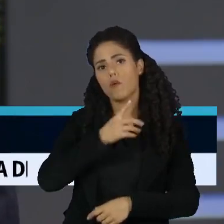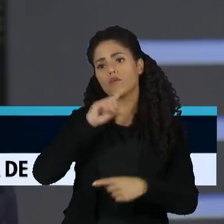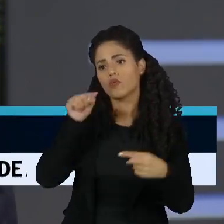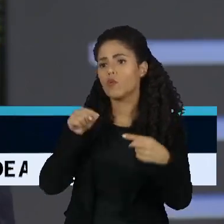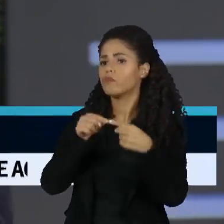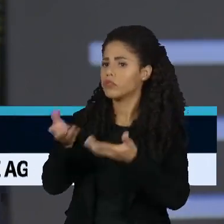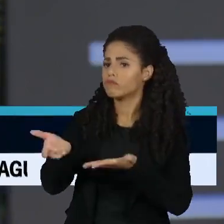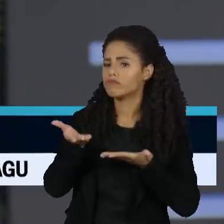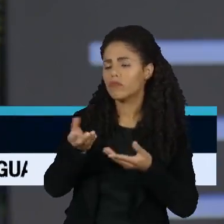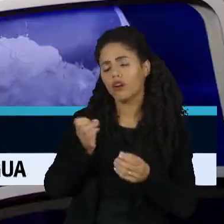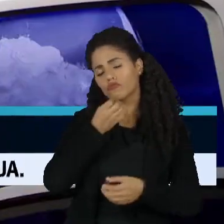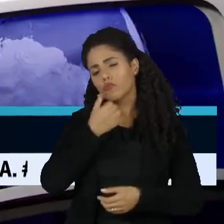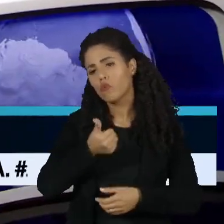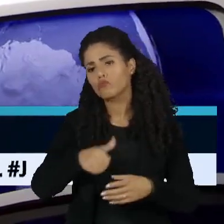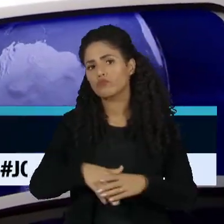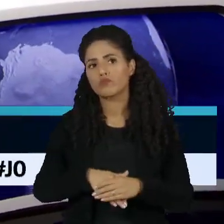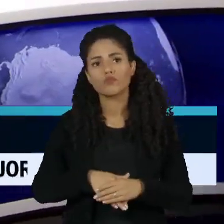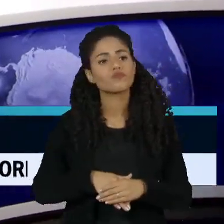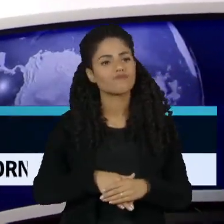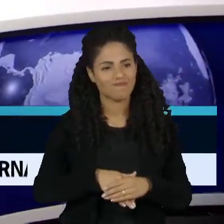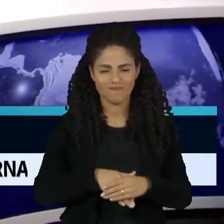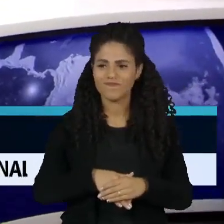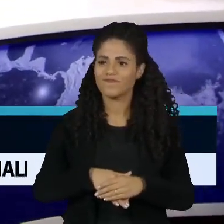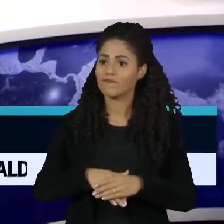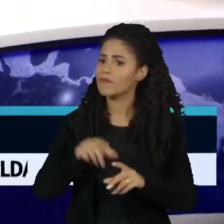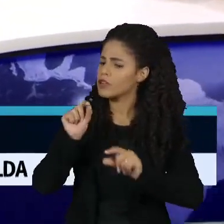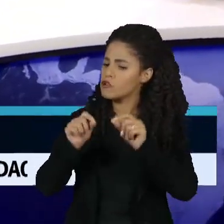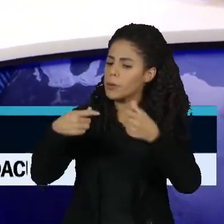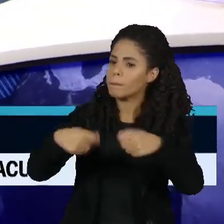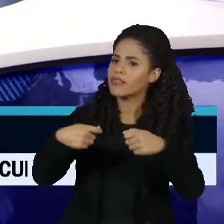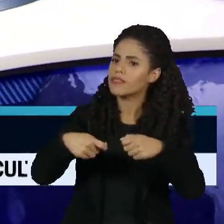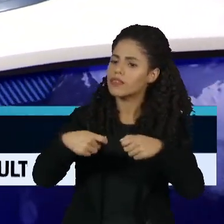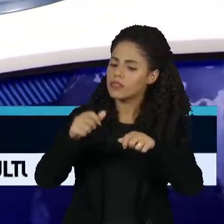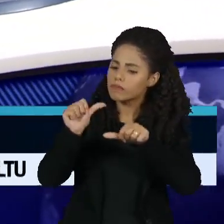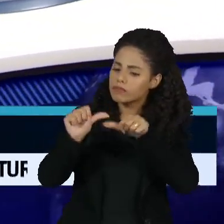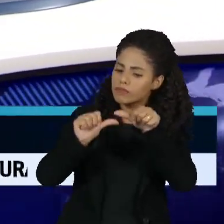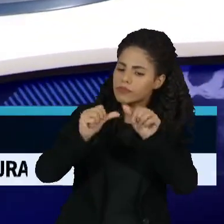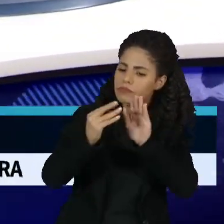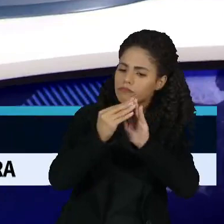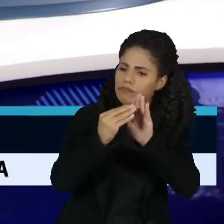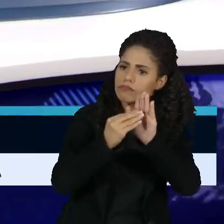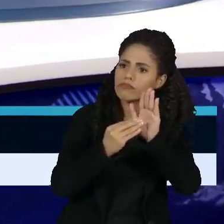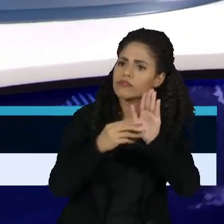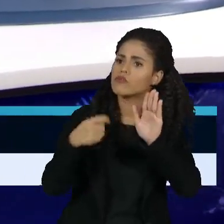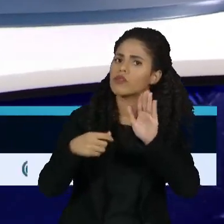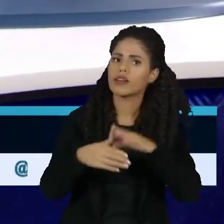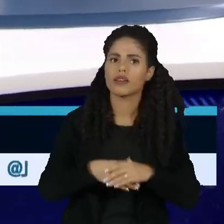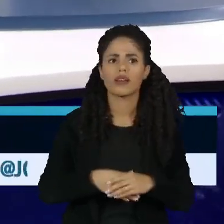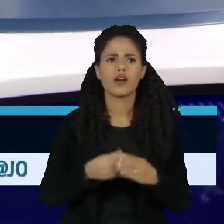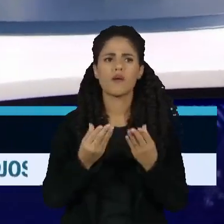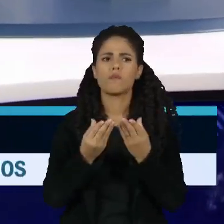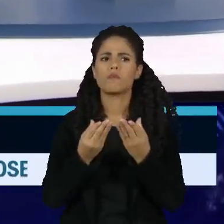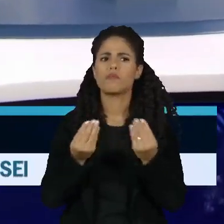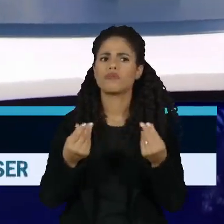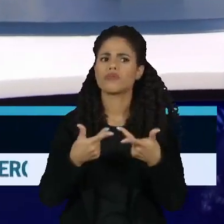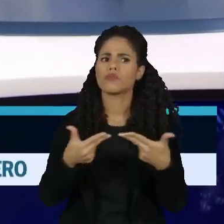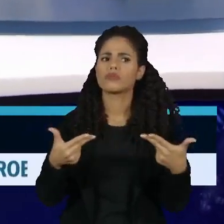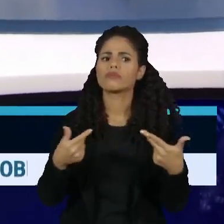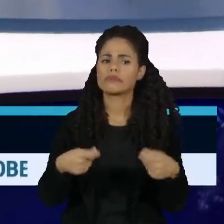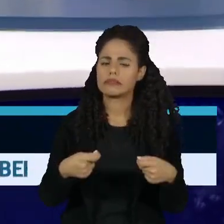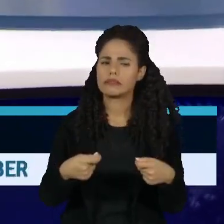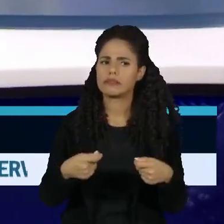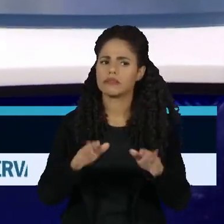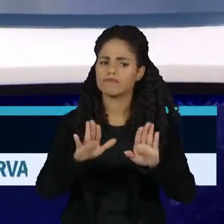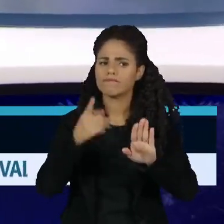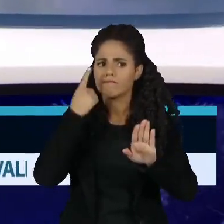muito bem-vindo. Delmanto, na sua opinião, o que precisa ser alterado no Código Civil? São muitas as coisas, né? Porque, assim,